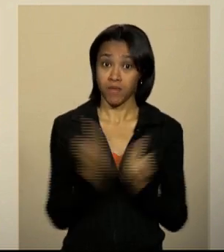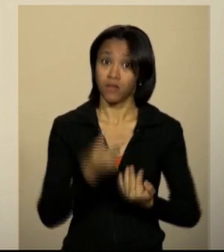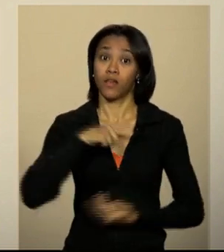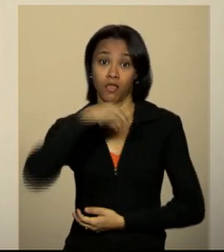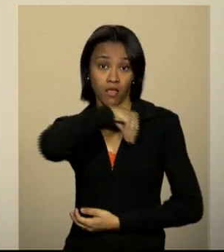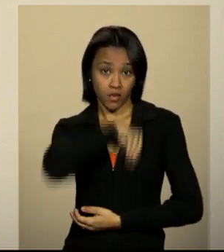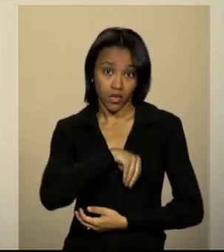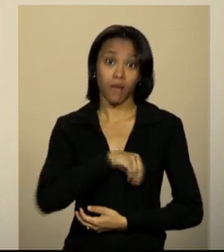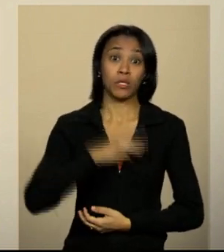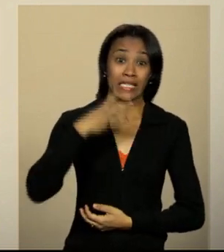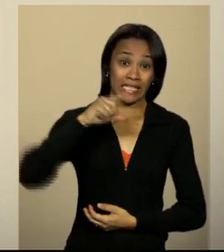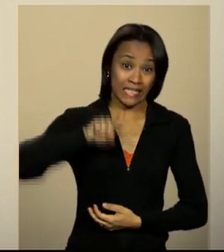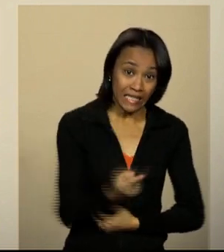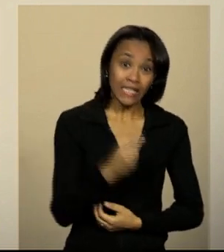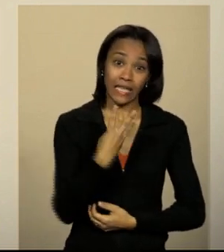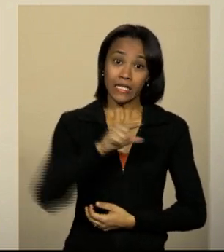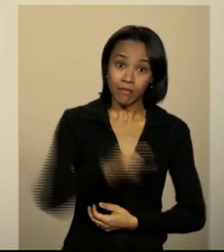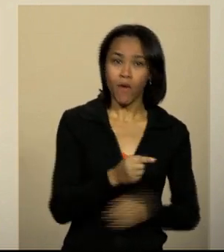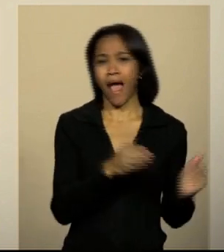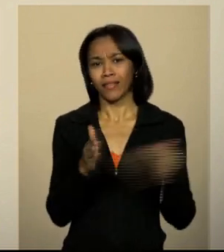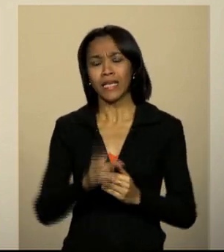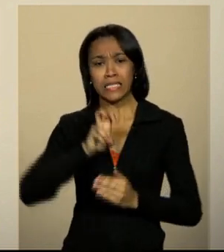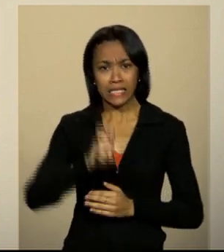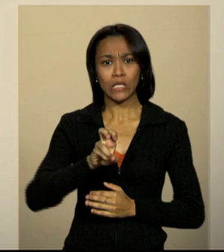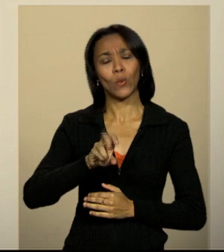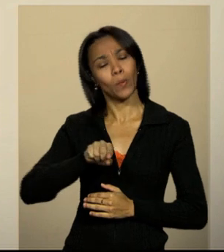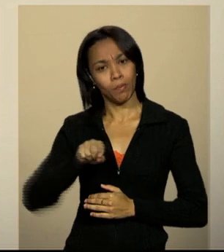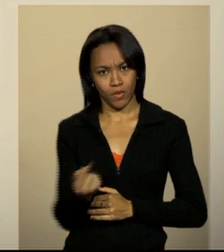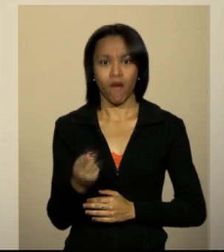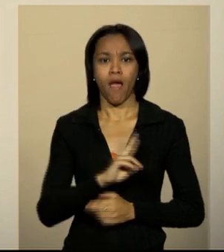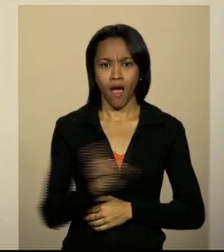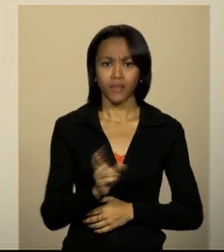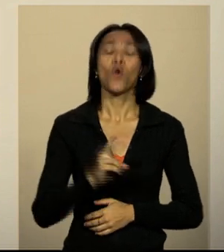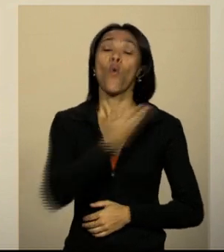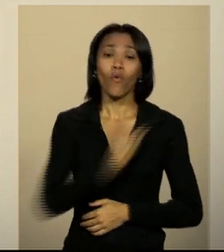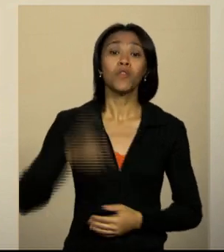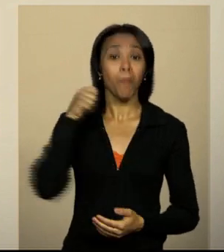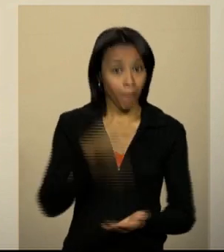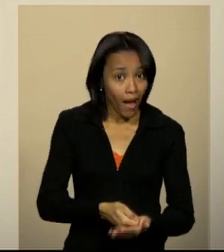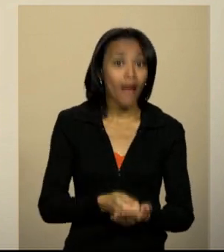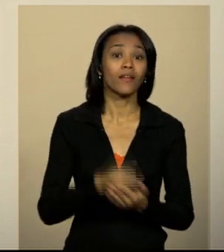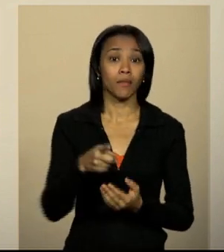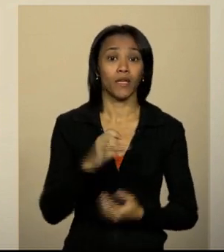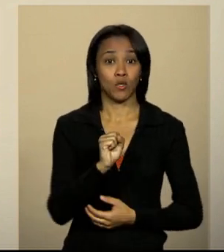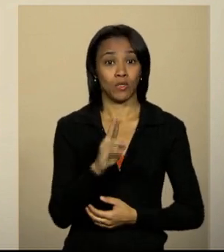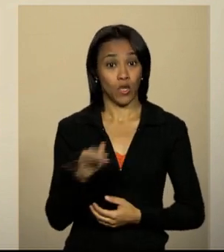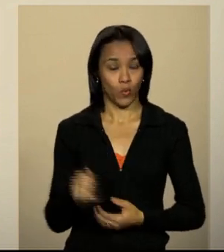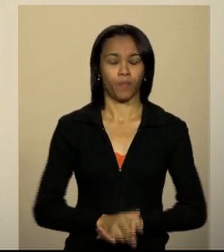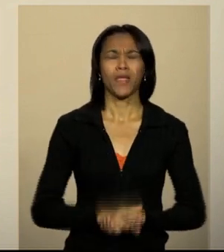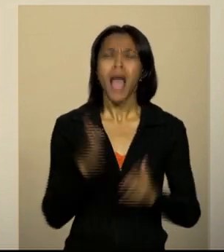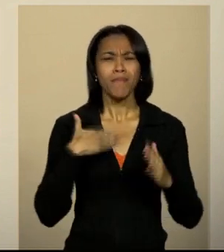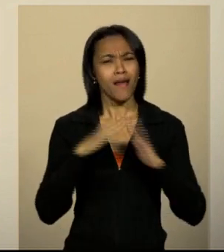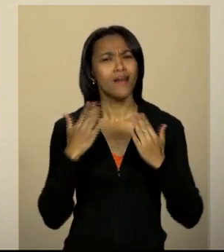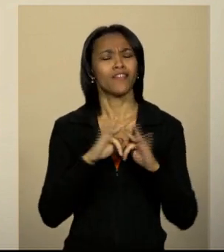que recebem de 3.100 a r$ 5.000 o governo também paga uma parte do seguro o minha